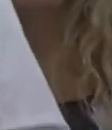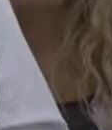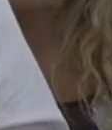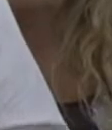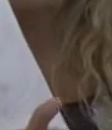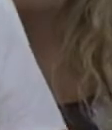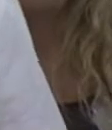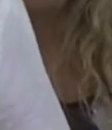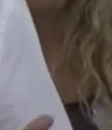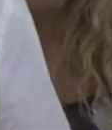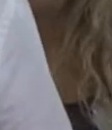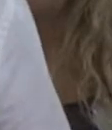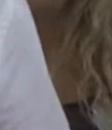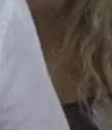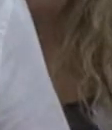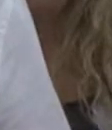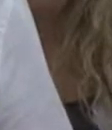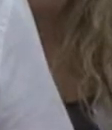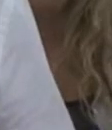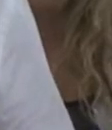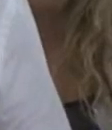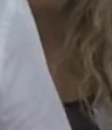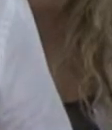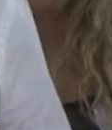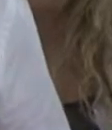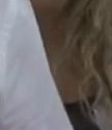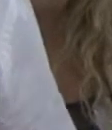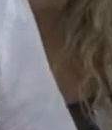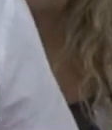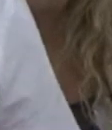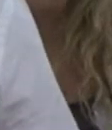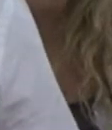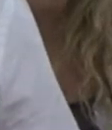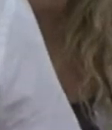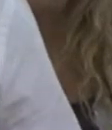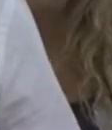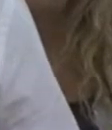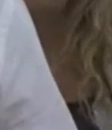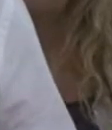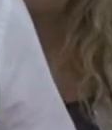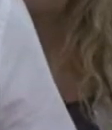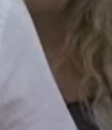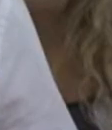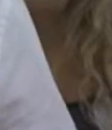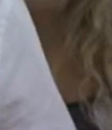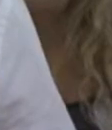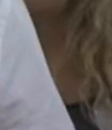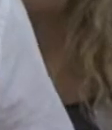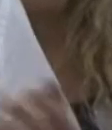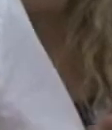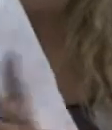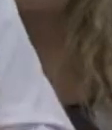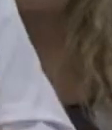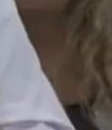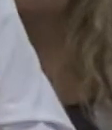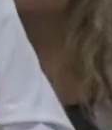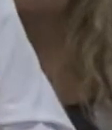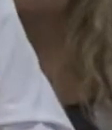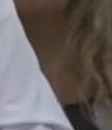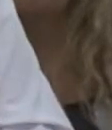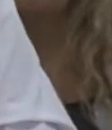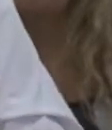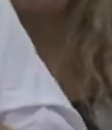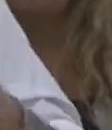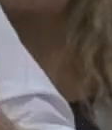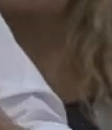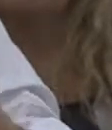aprendizagem muito grande. Eu, como Vossa Excelência falou, como o vereador Newton